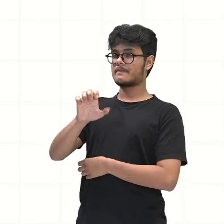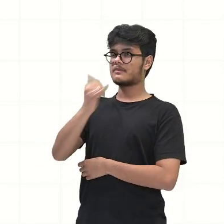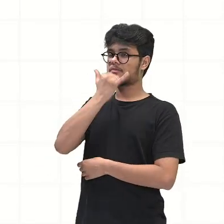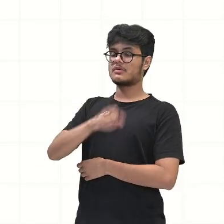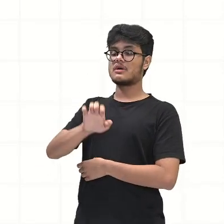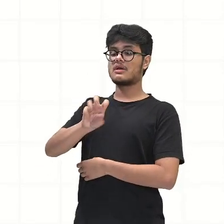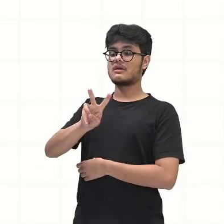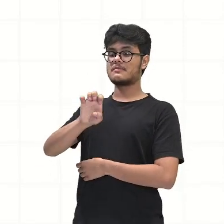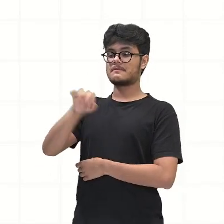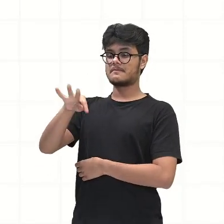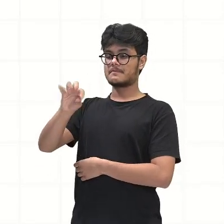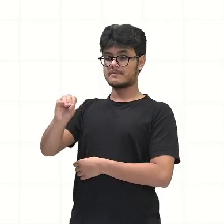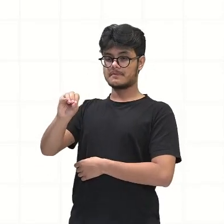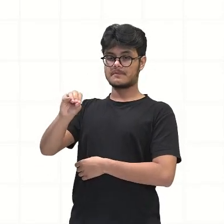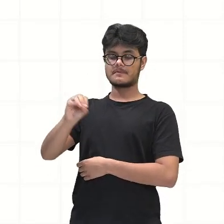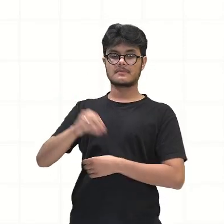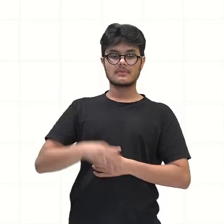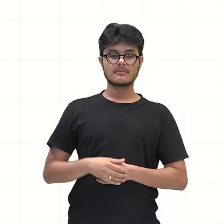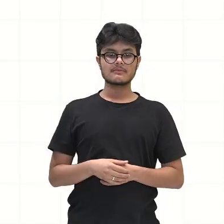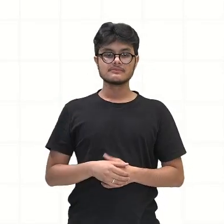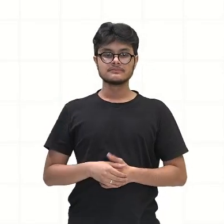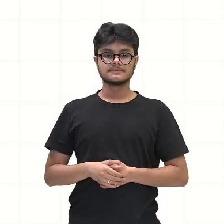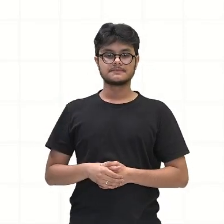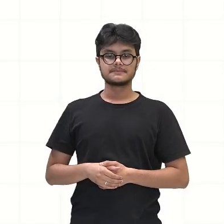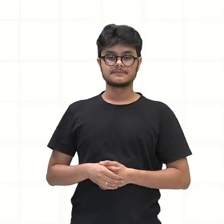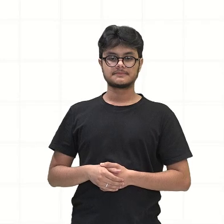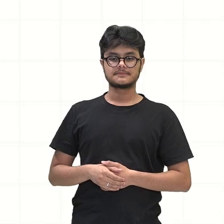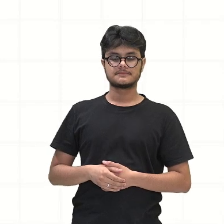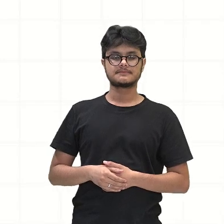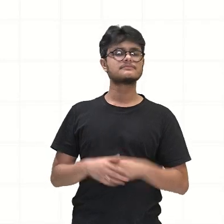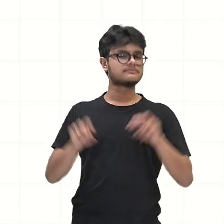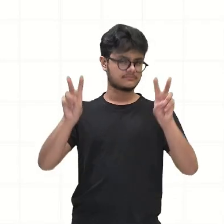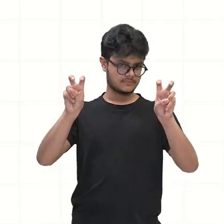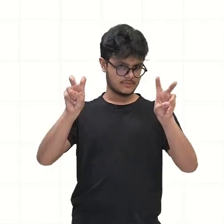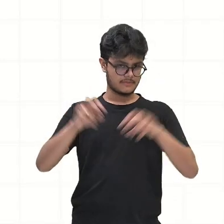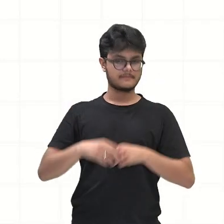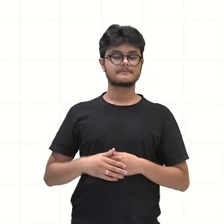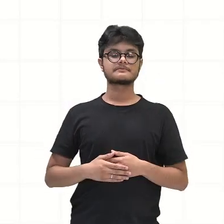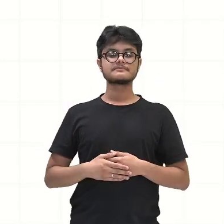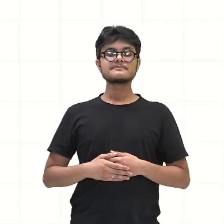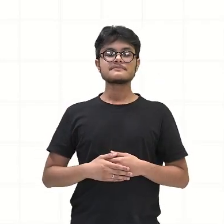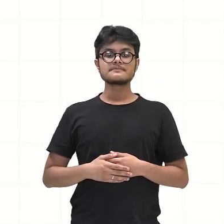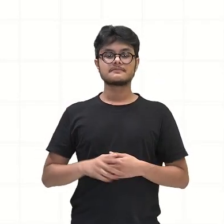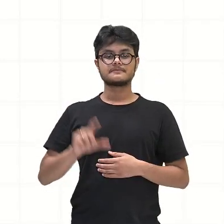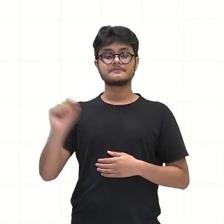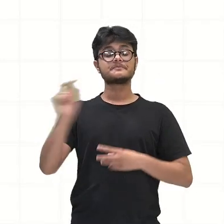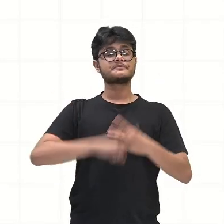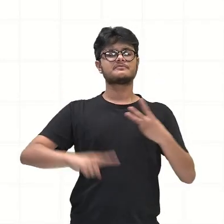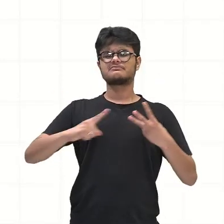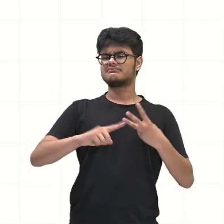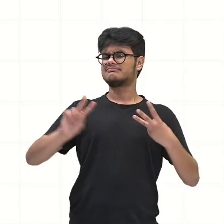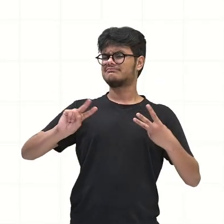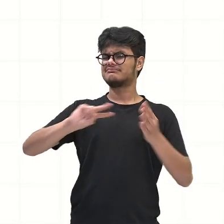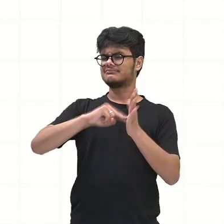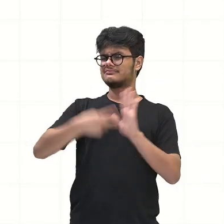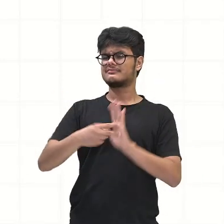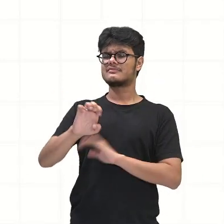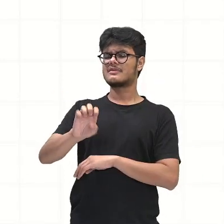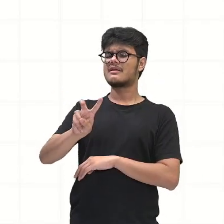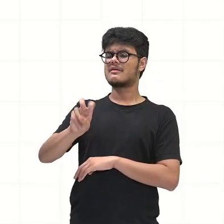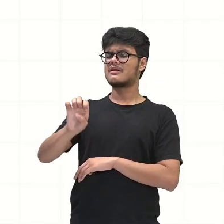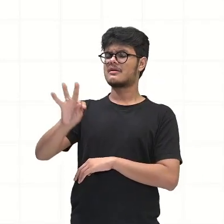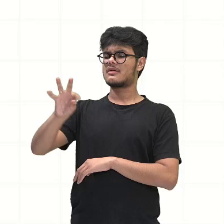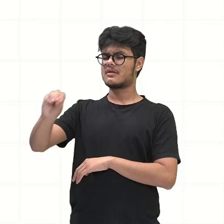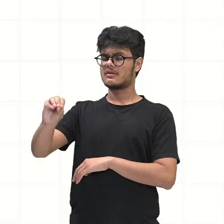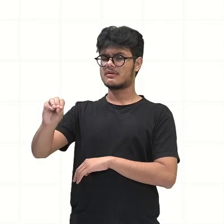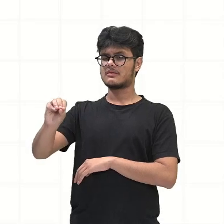evento dentro aí desse mesmo tema. O que é um evento em um experimento aleatório? São